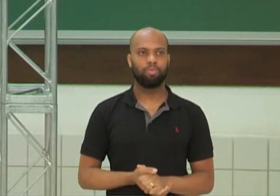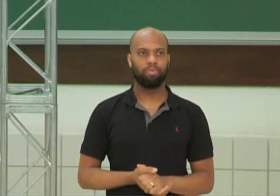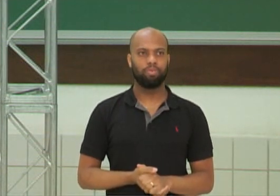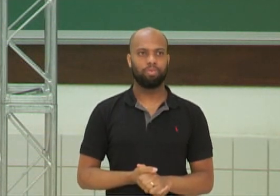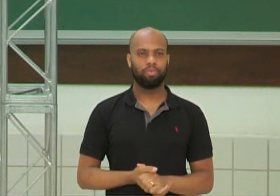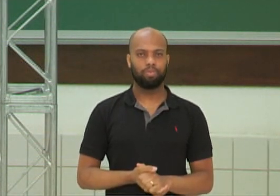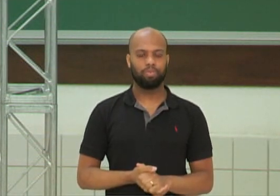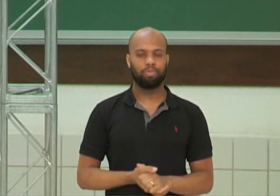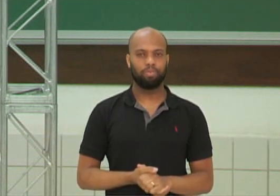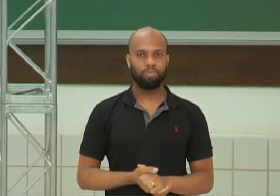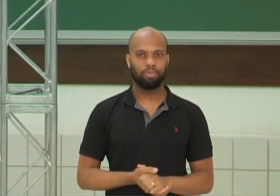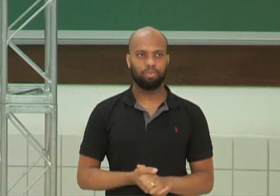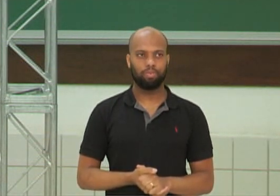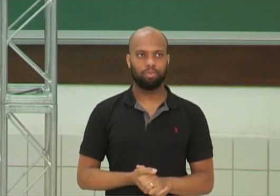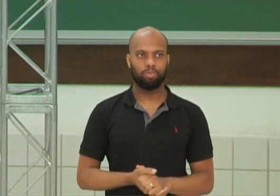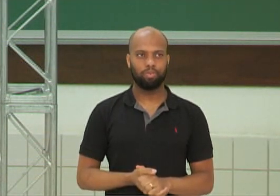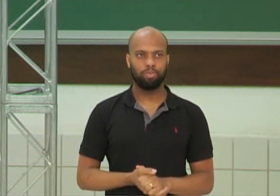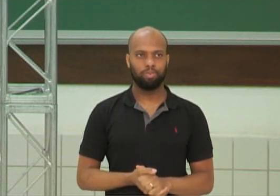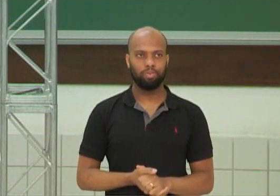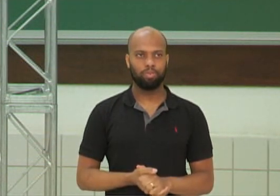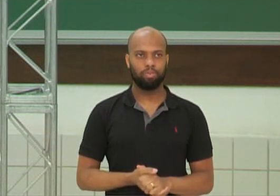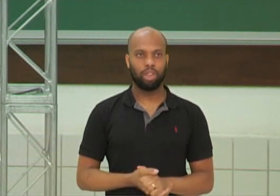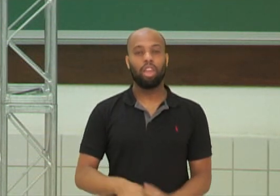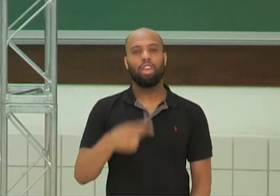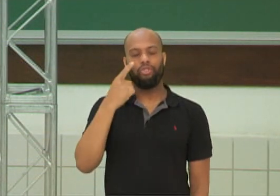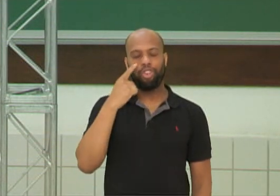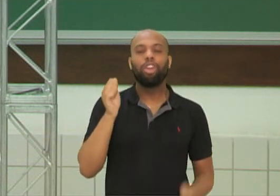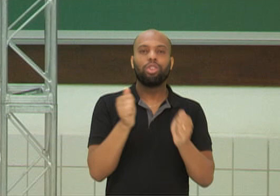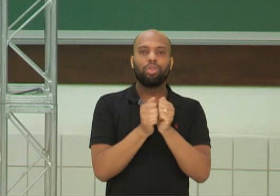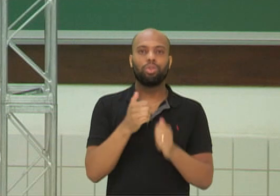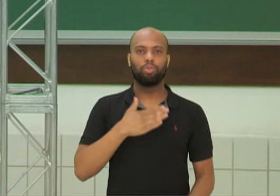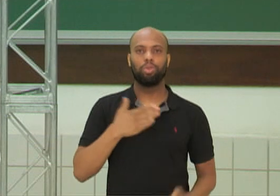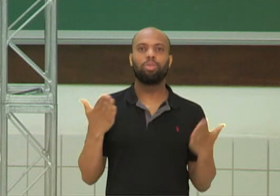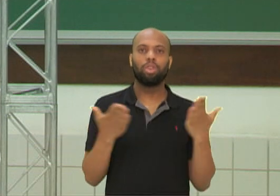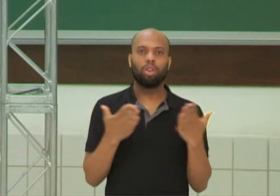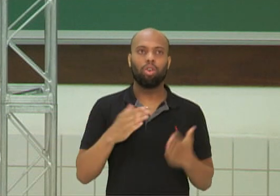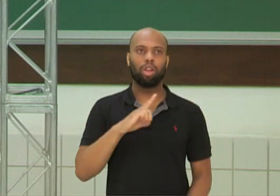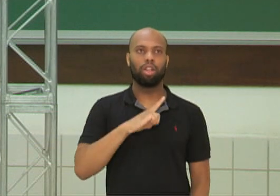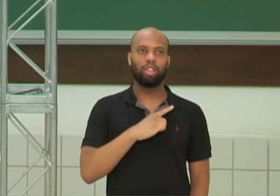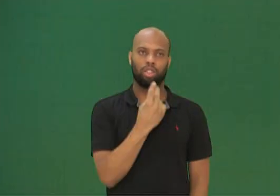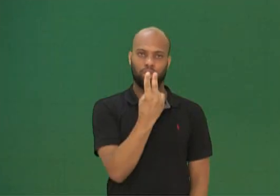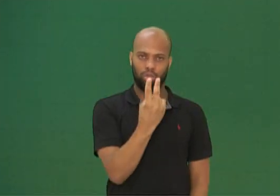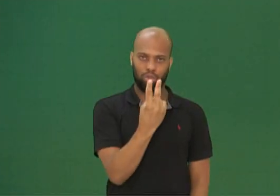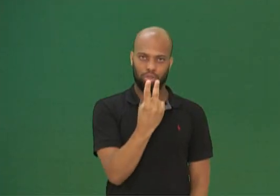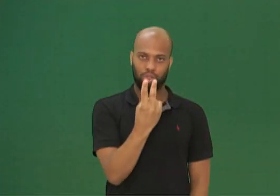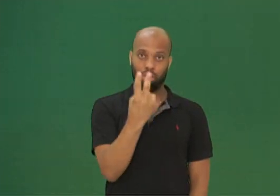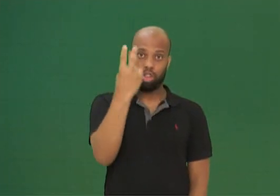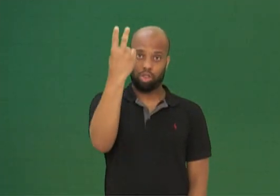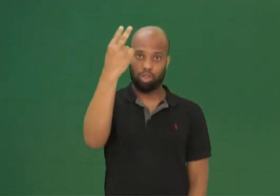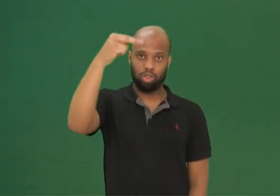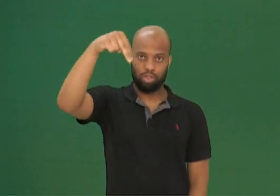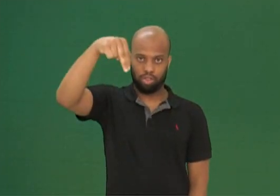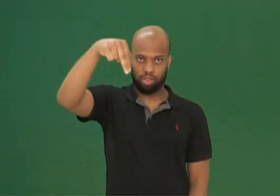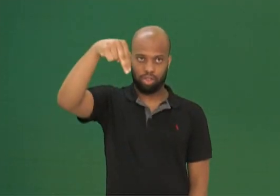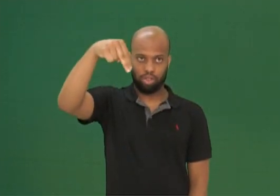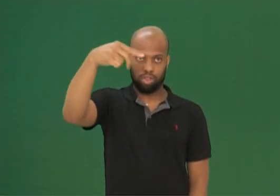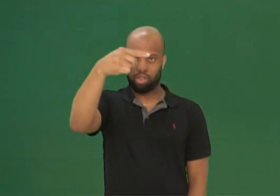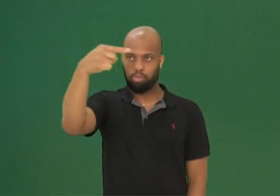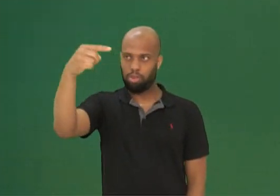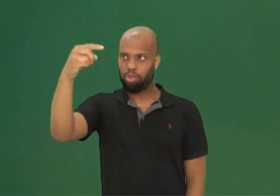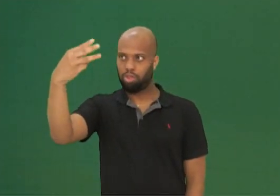que eu tenho. 2 elevado a 2n menos 3 igual a